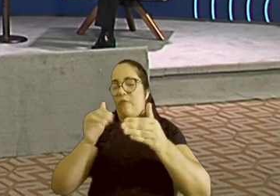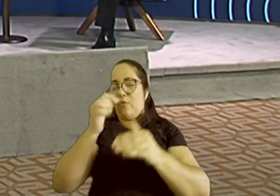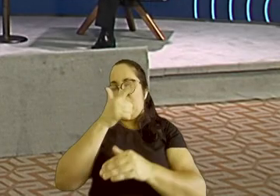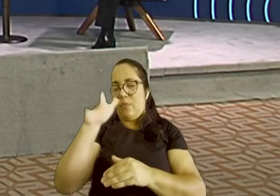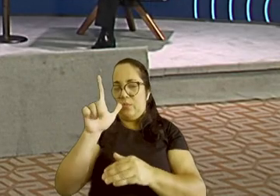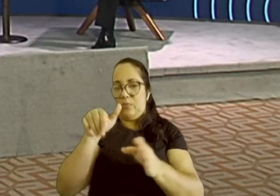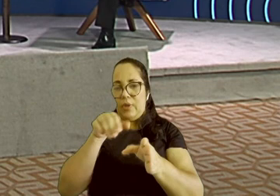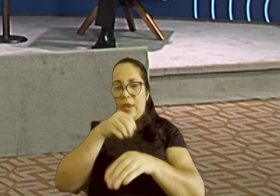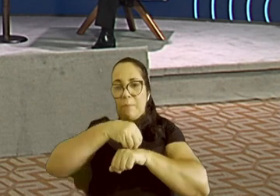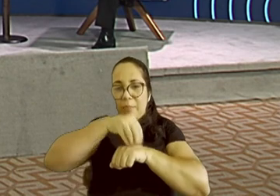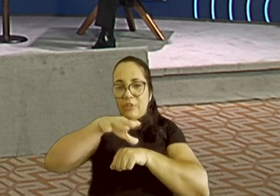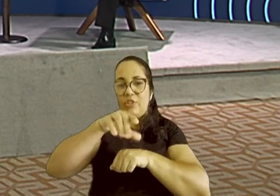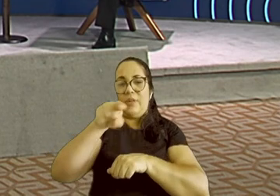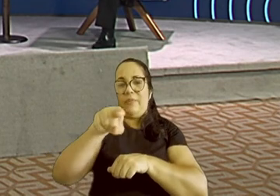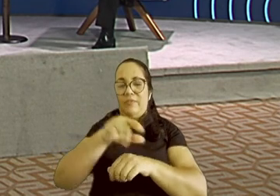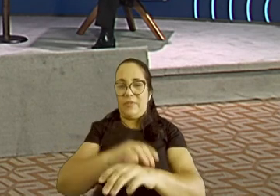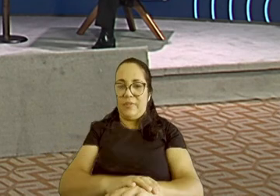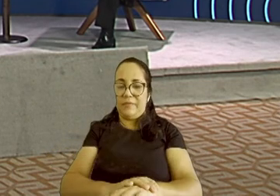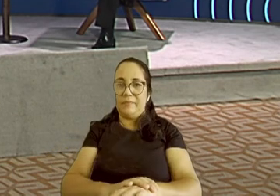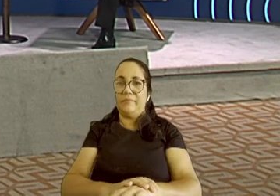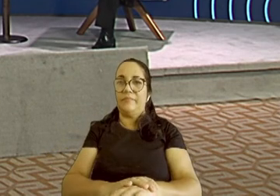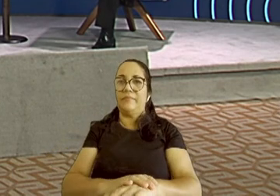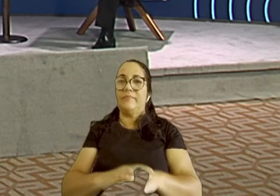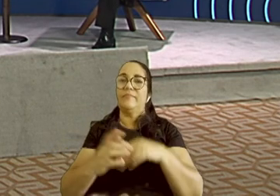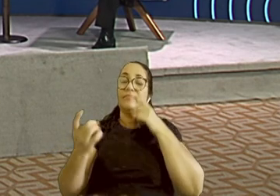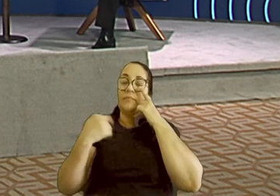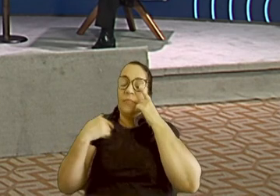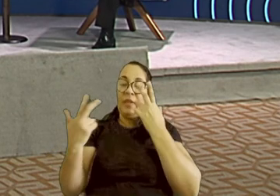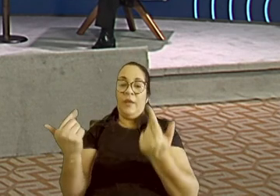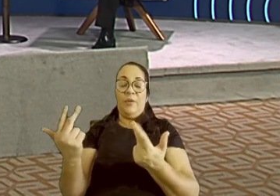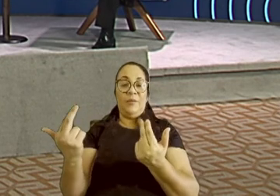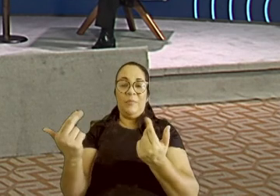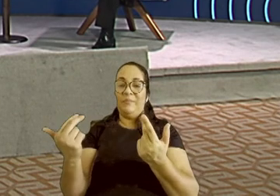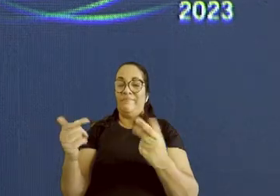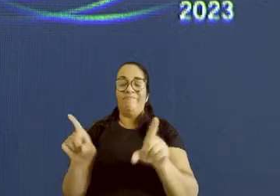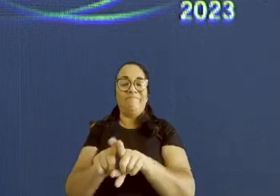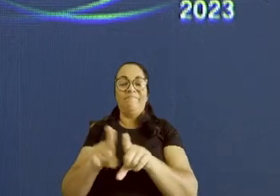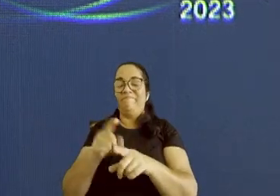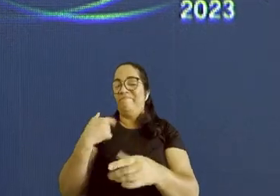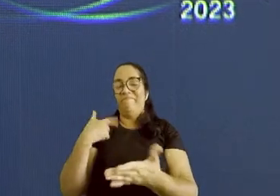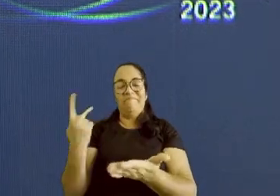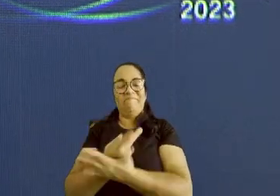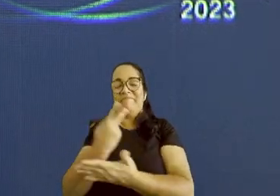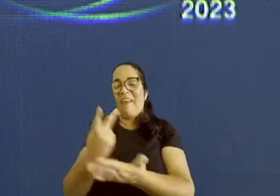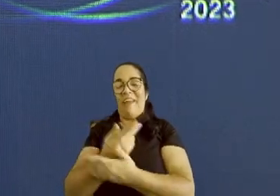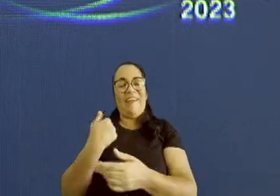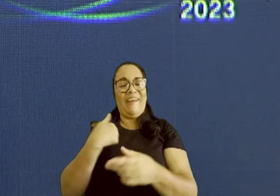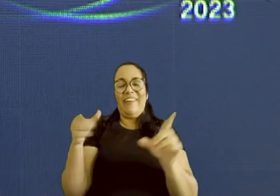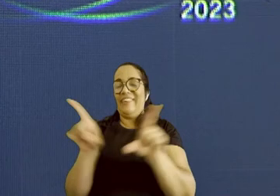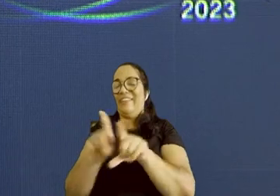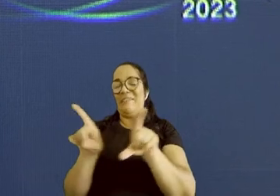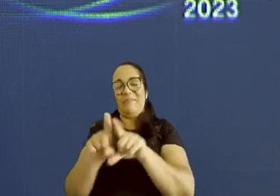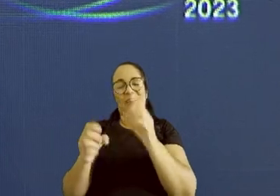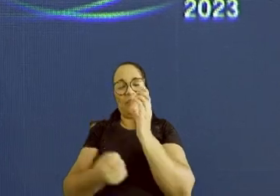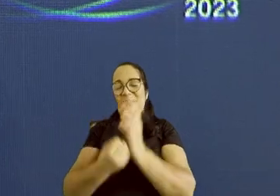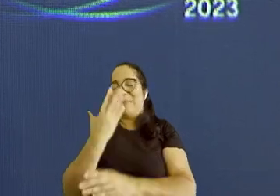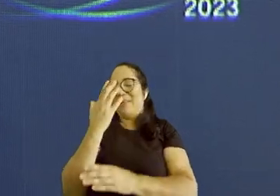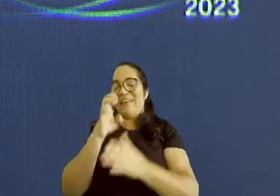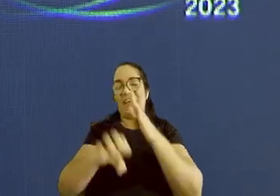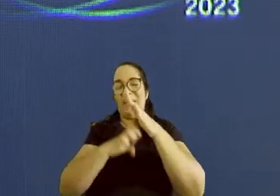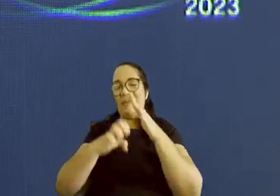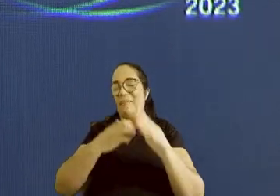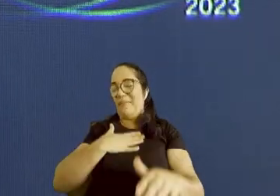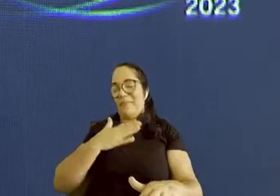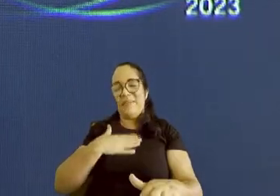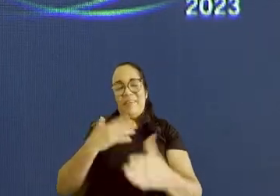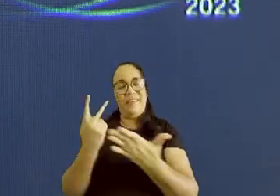boa eu também tô nesse ranking dos que mais erraram né e eu adicionaria nisso tudo é dado o